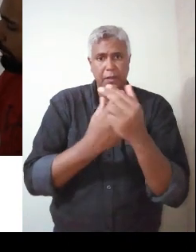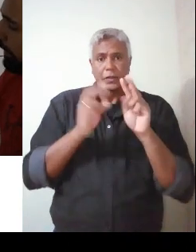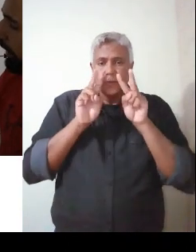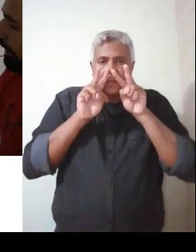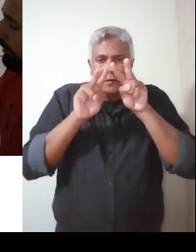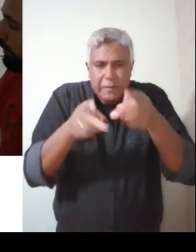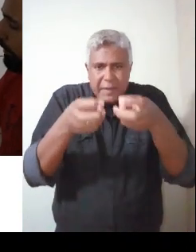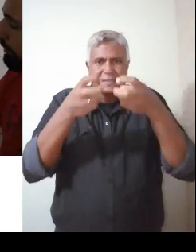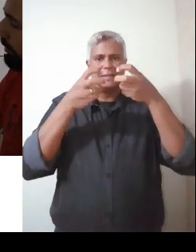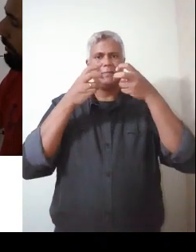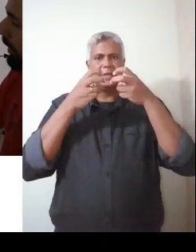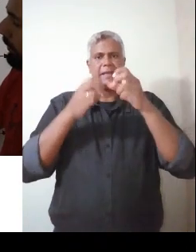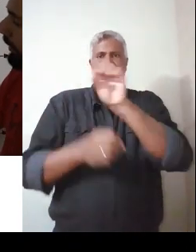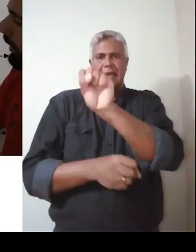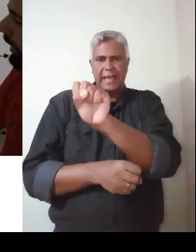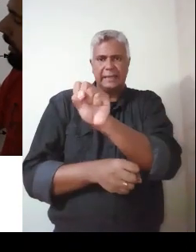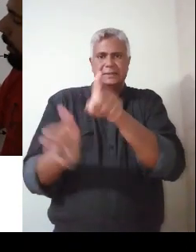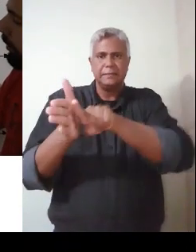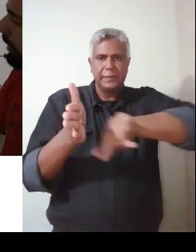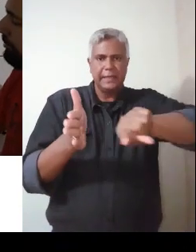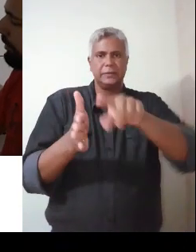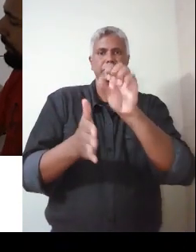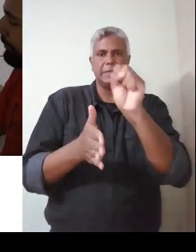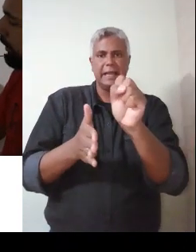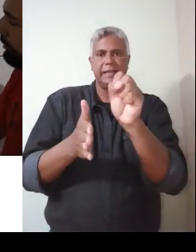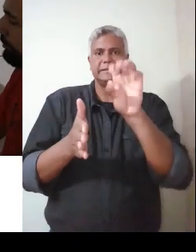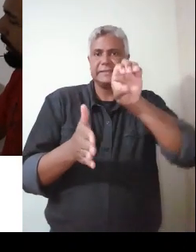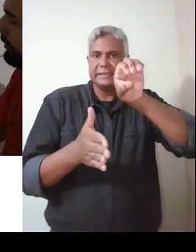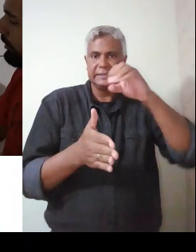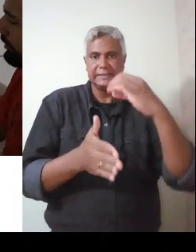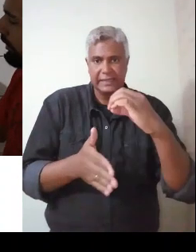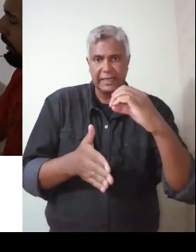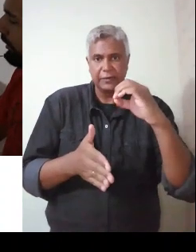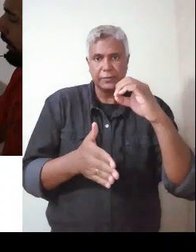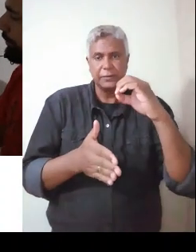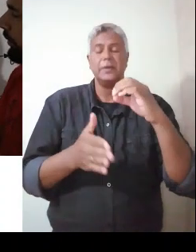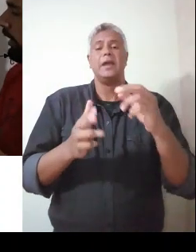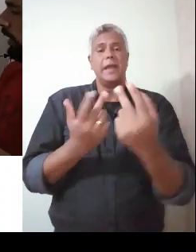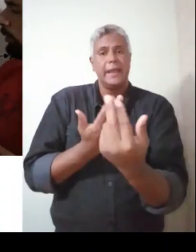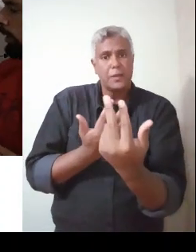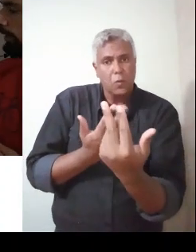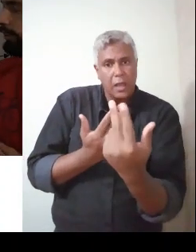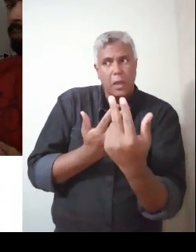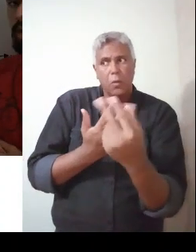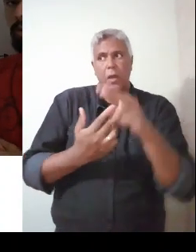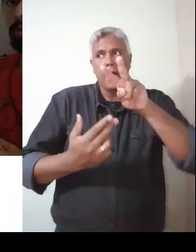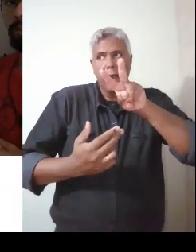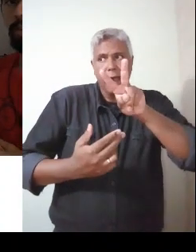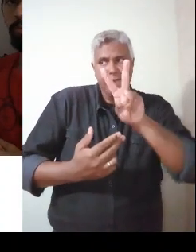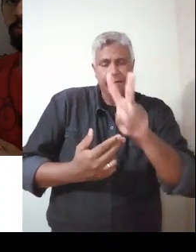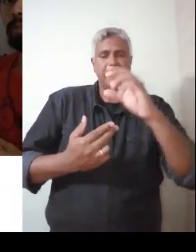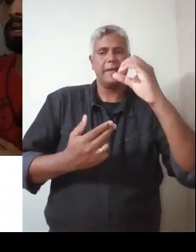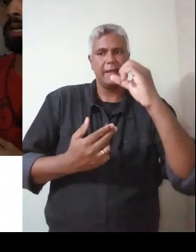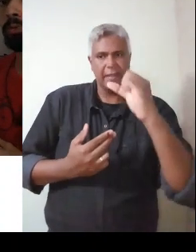teremos S menos S0 é igual a V vezes T. O S0